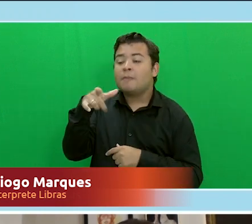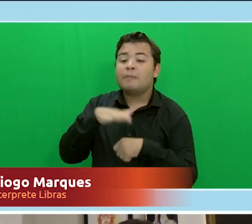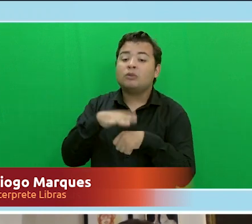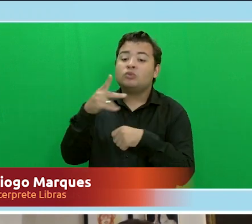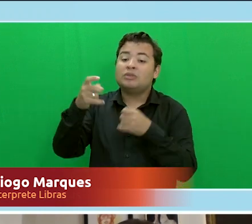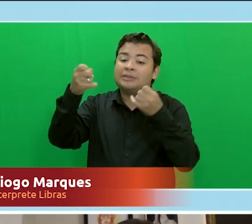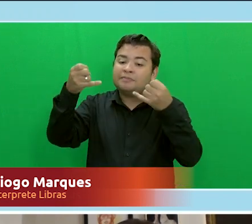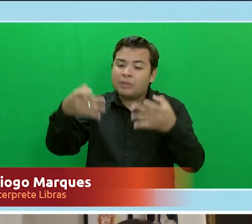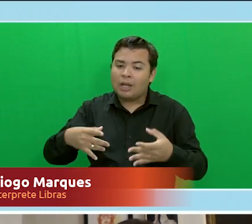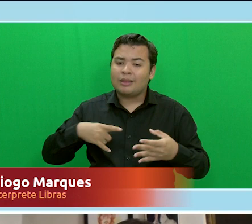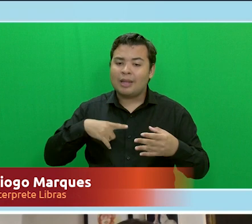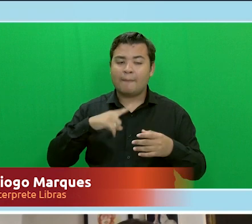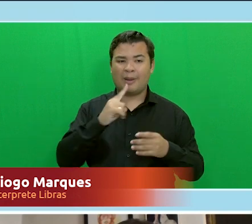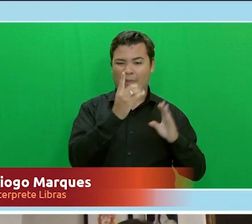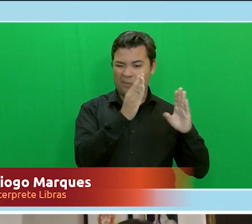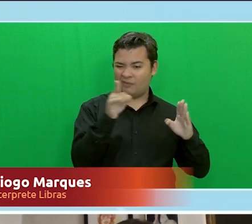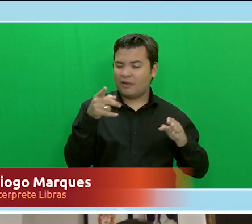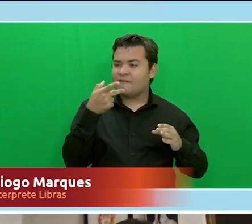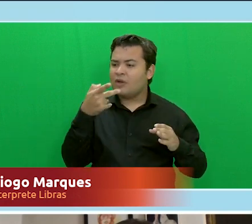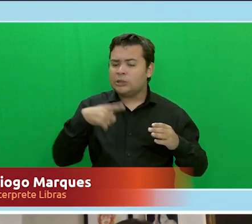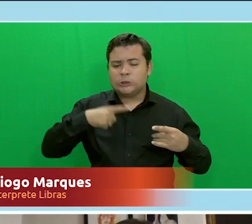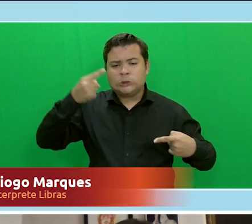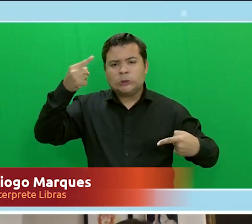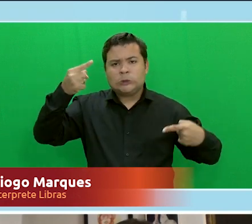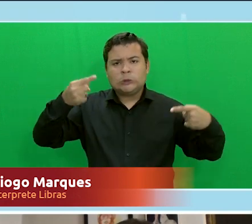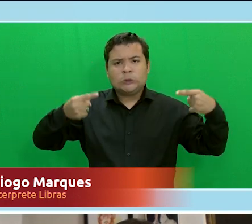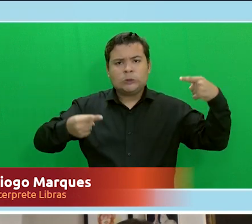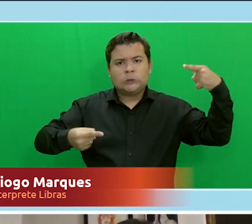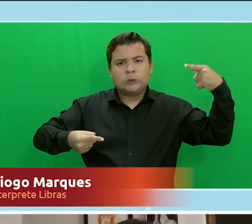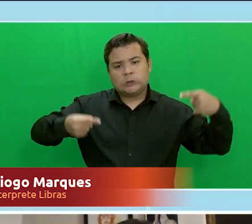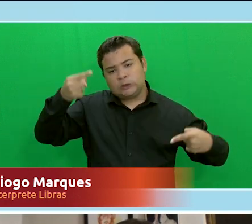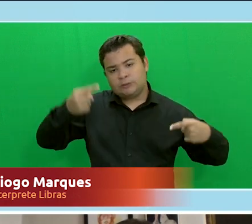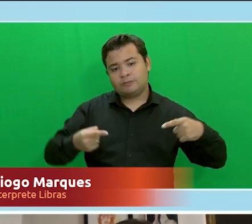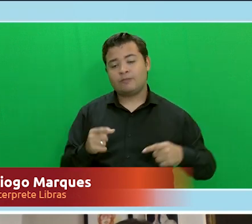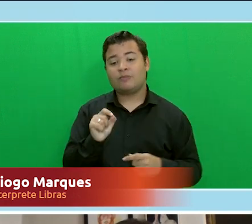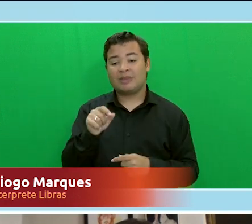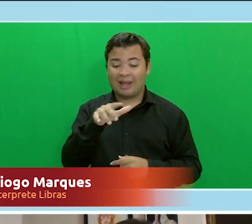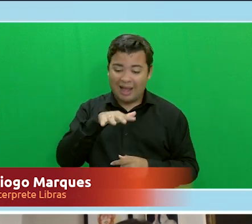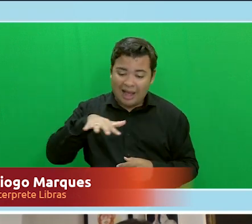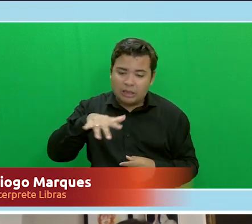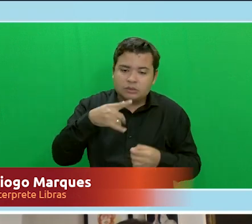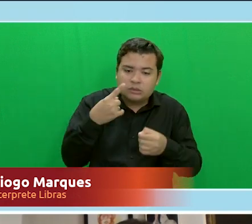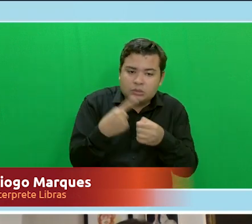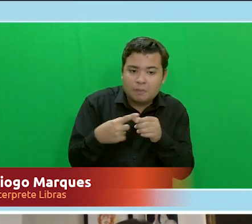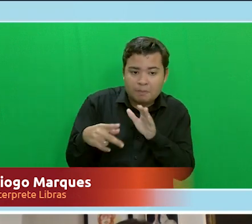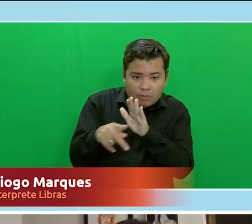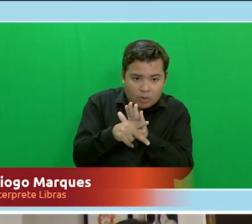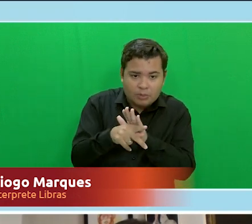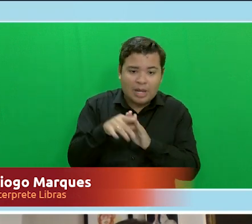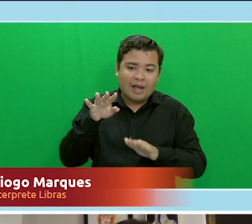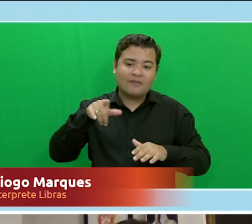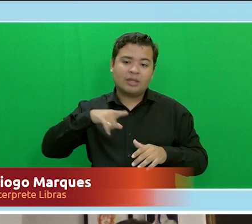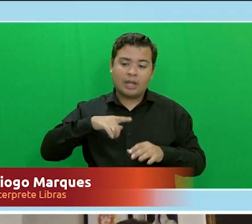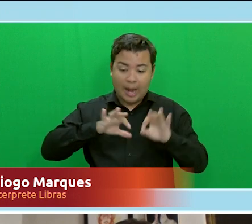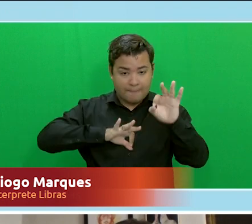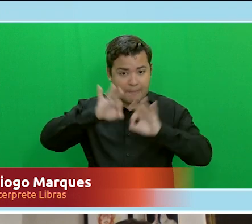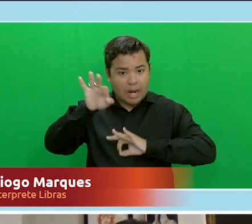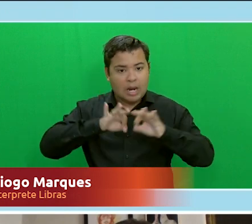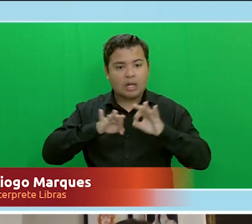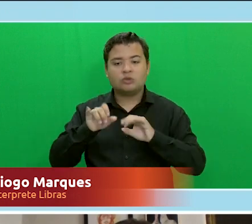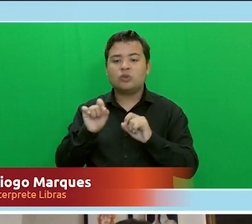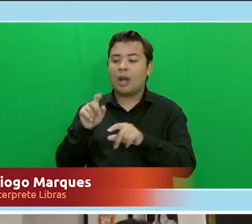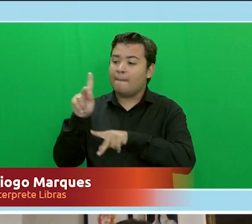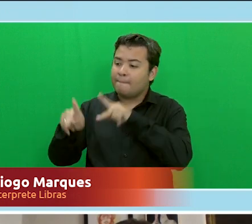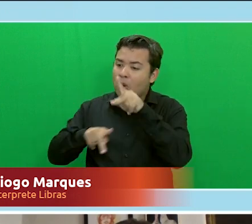da disputa que a senhora colocou muito no primeiro bloco, né? Que esse ambiente da cidade, mesmo que ele muitas vezes seja planejado